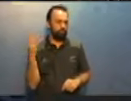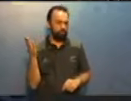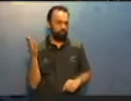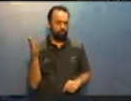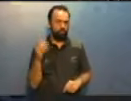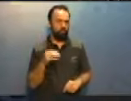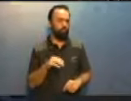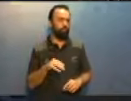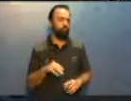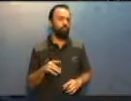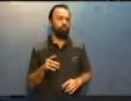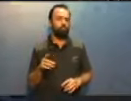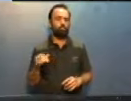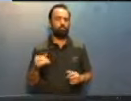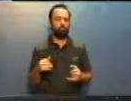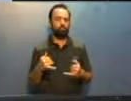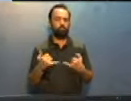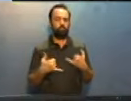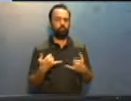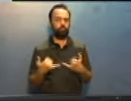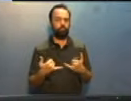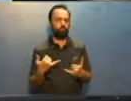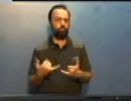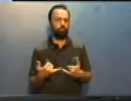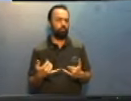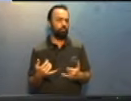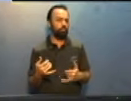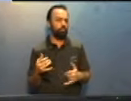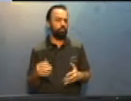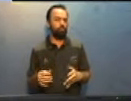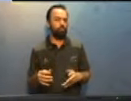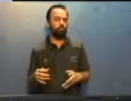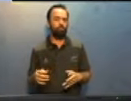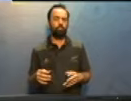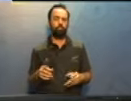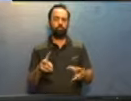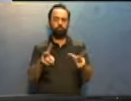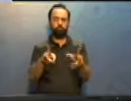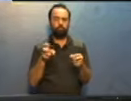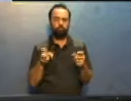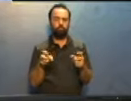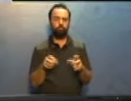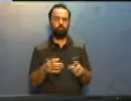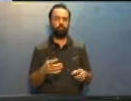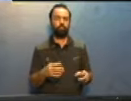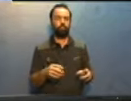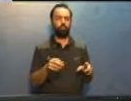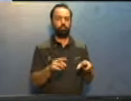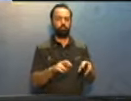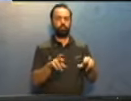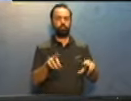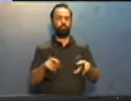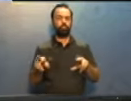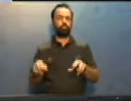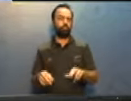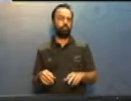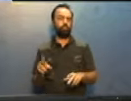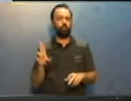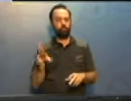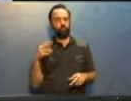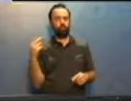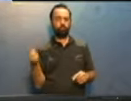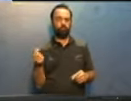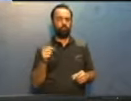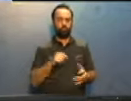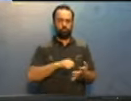Aqui, durante uma atividade, por exemplo, nós podemos identificar diversas coisas. Ou ainda, quando nós vamos escrever. Nós pegamos um lápis e